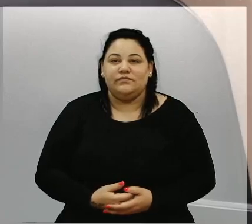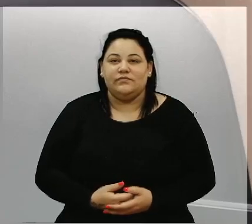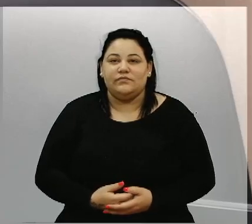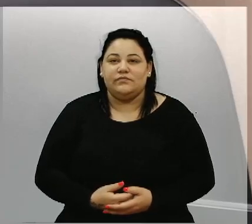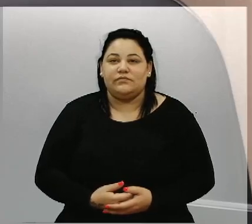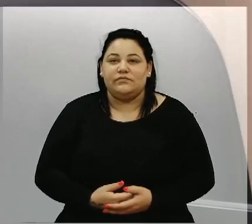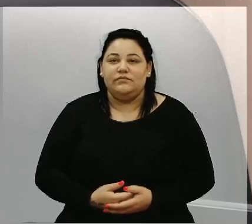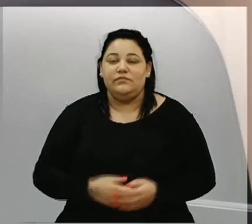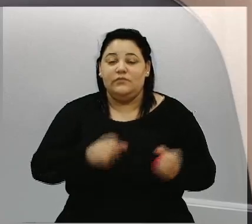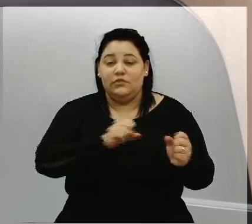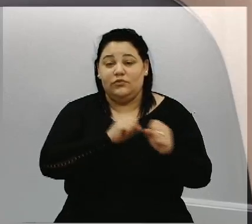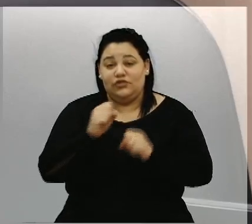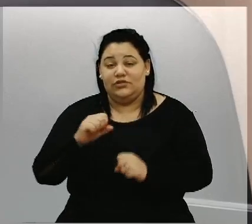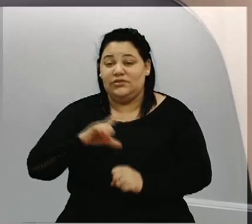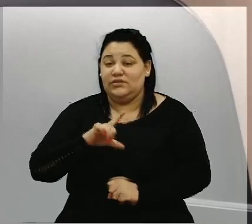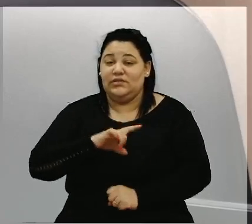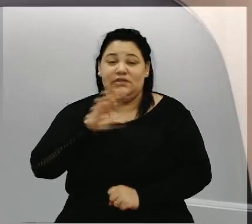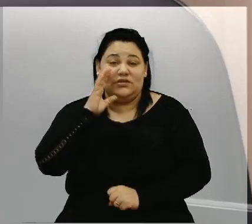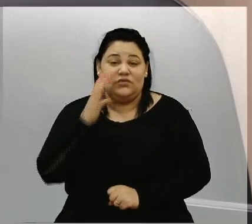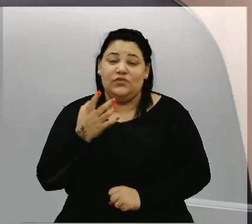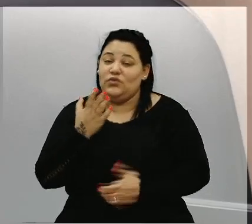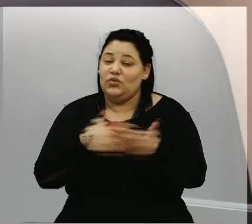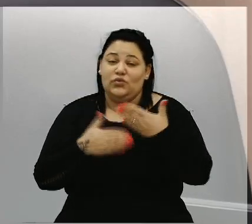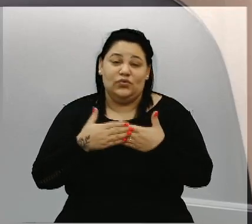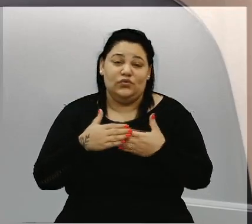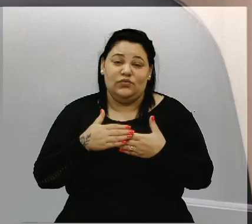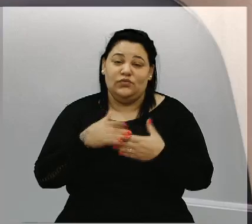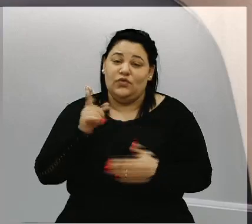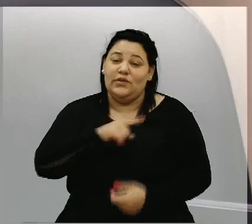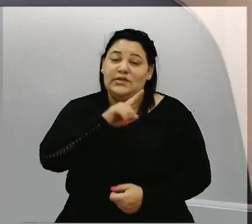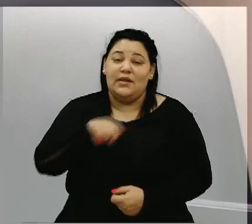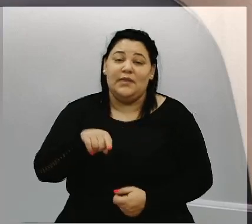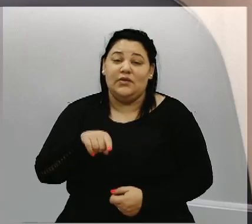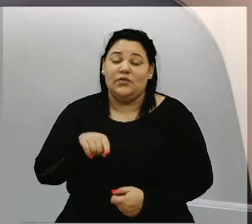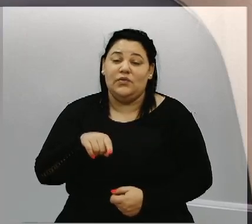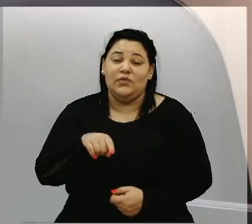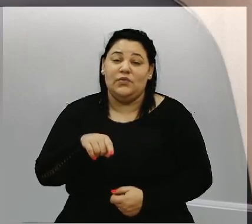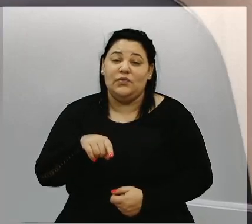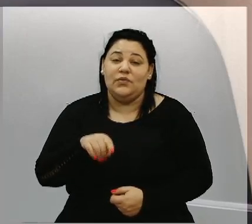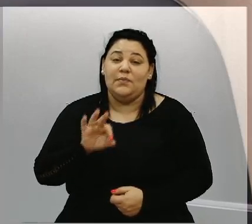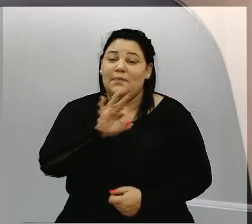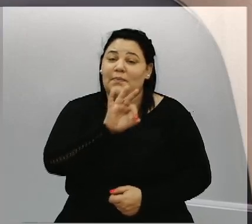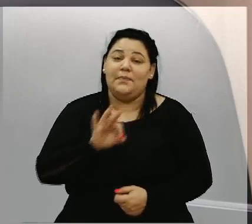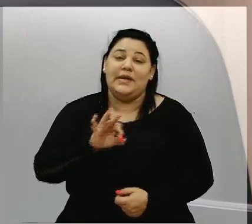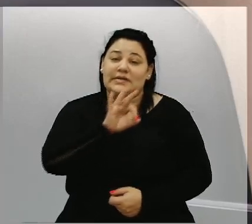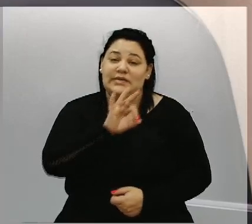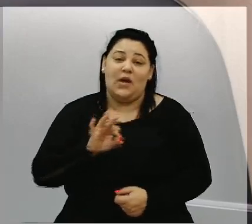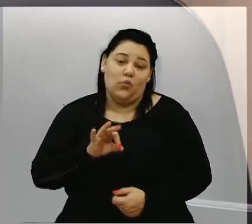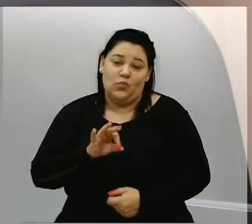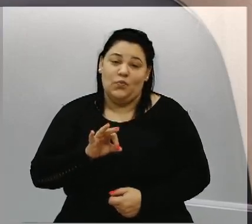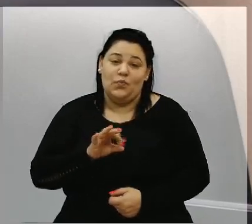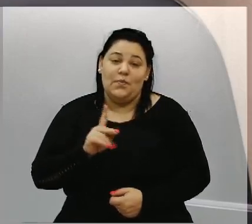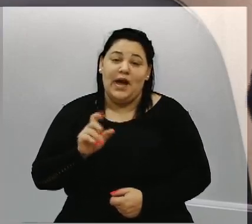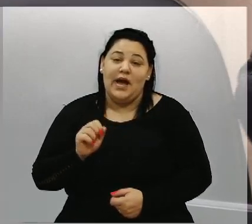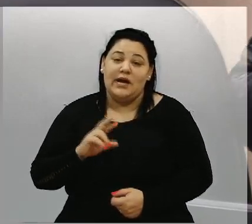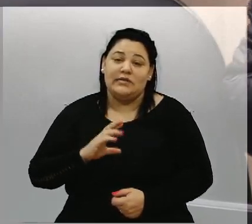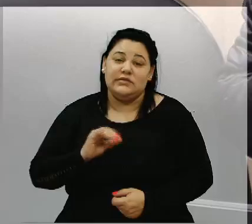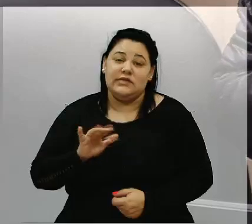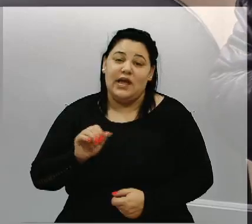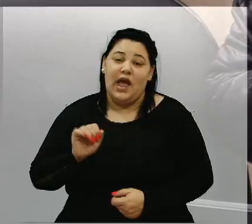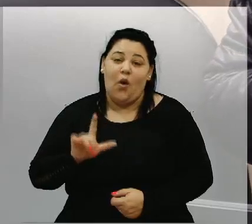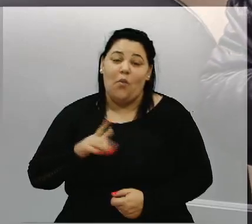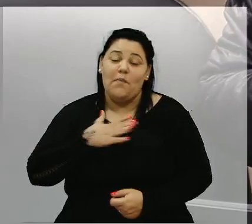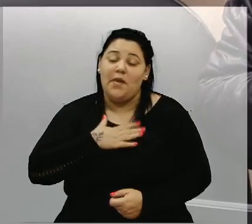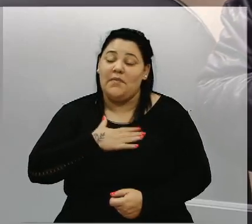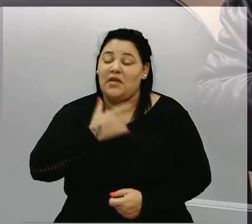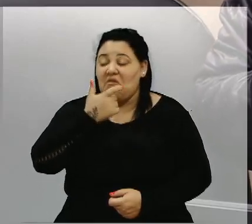Poderia ter sido tudo sanado com um veto parcial. Para mim seria a situação mais simples de todas nesse caso